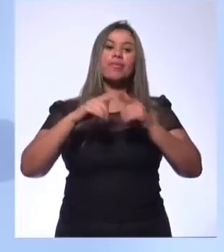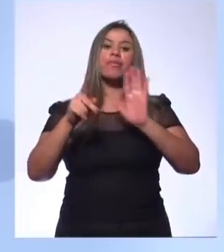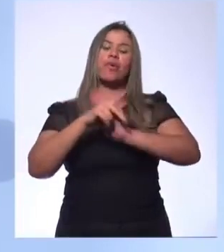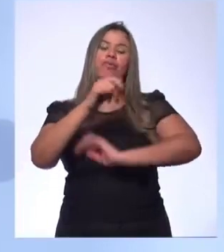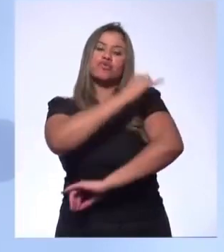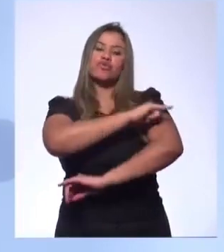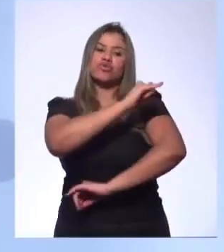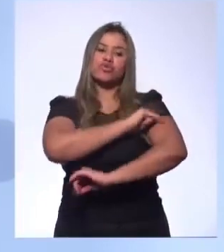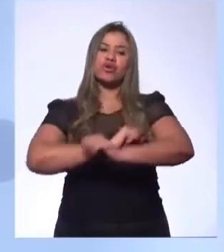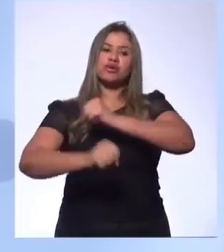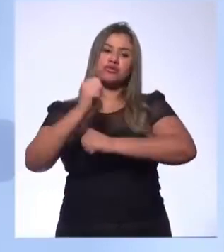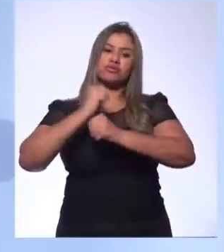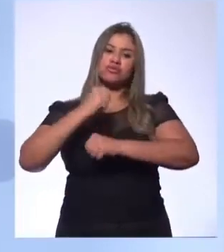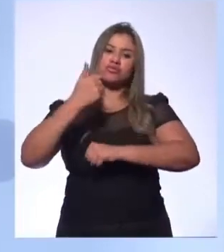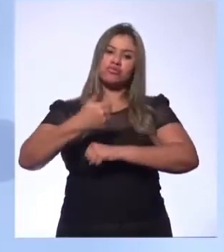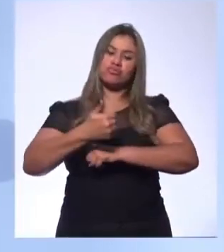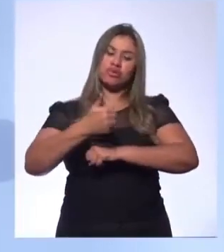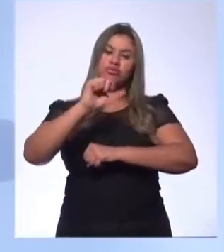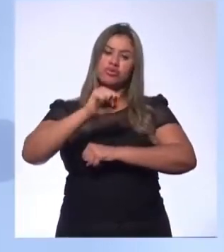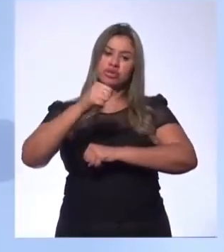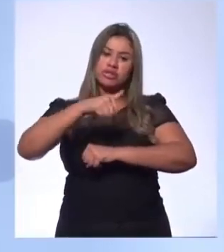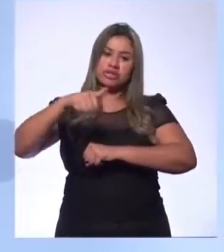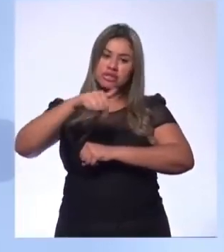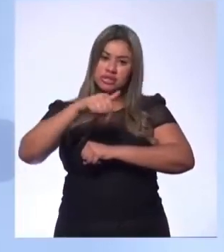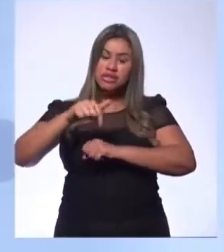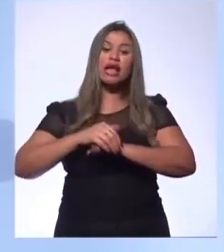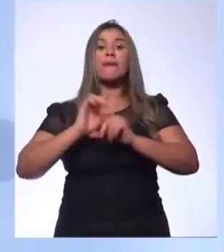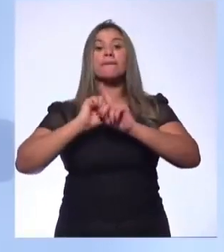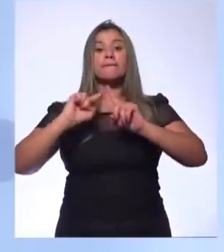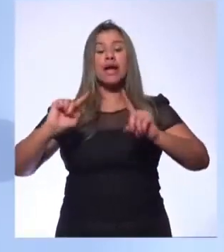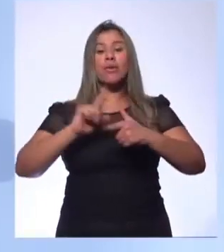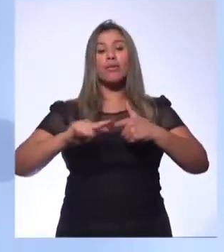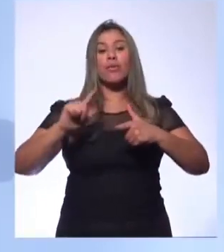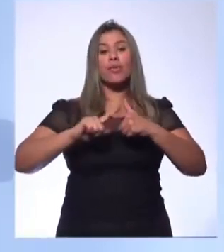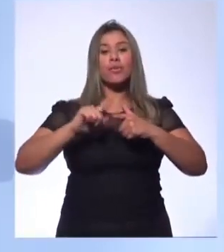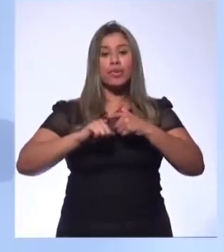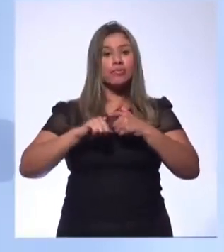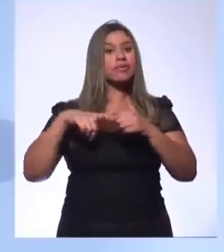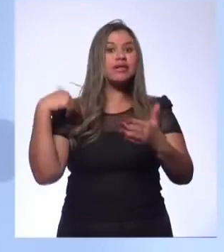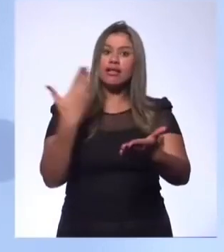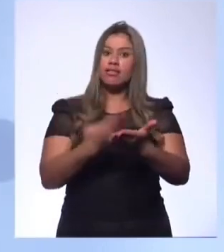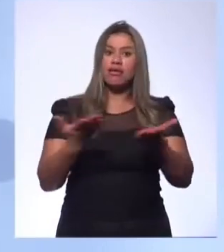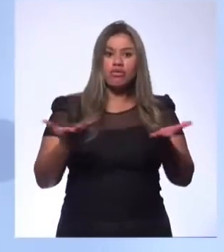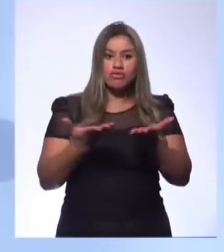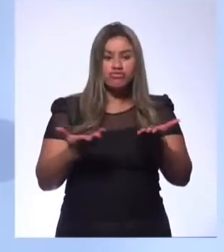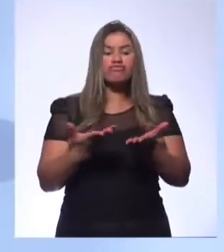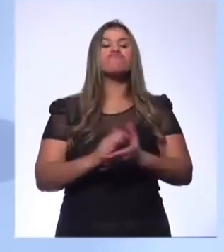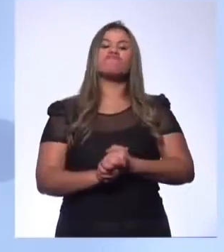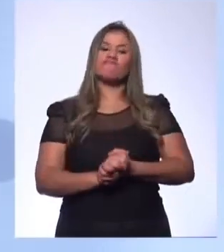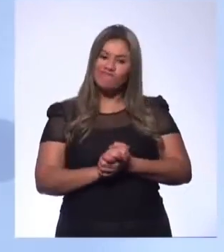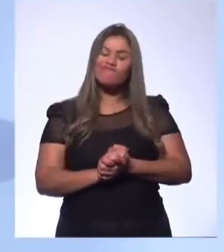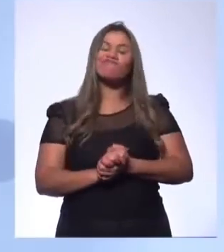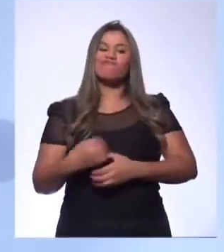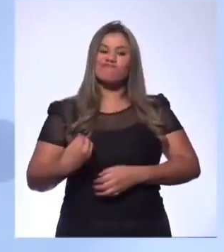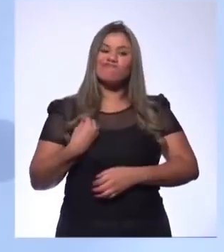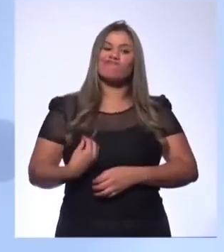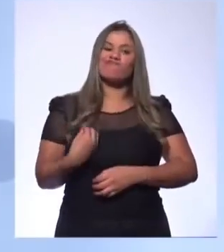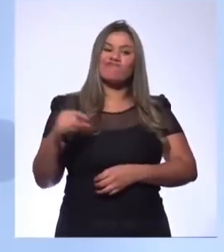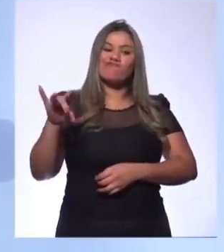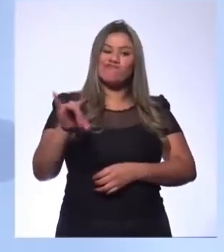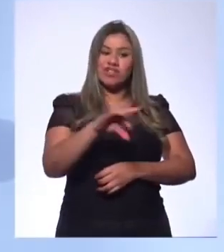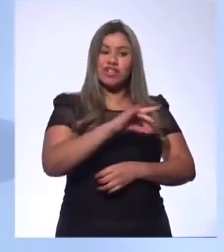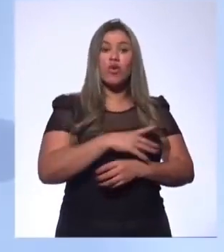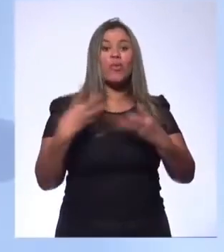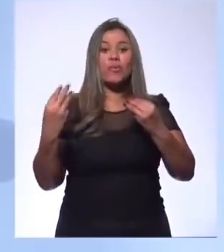de 1877. Porém, problemas que são atualíssimos, pertinentes para a sua vida e para a minha vida. Muito